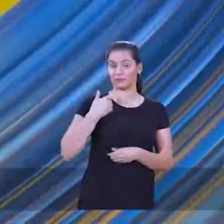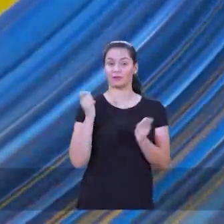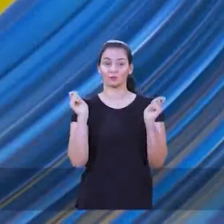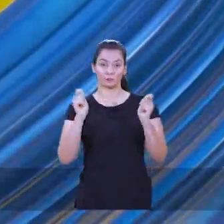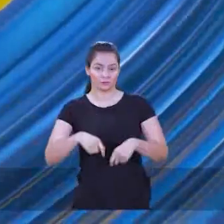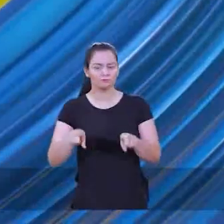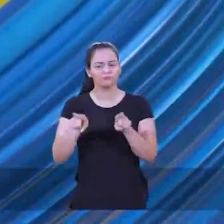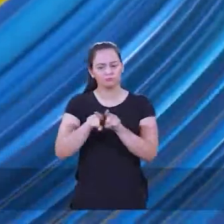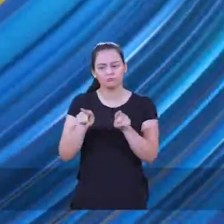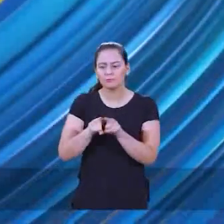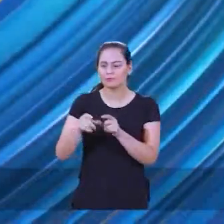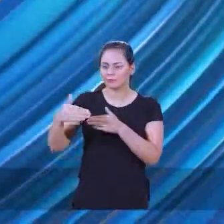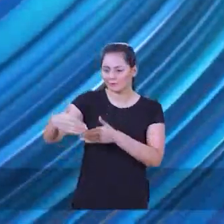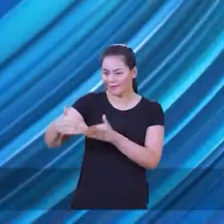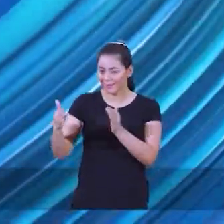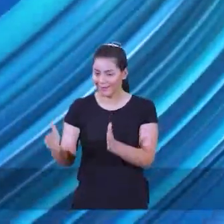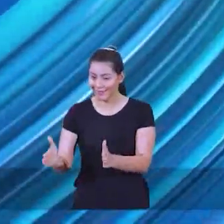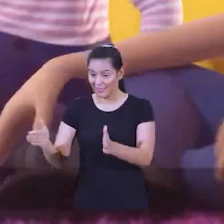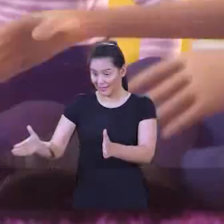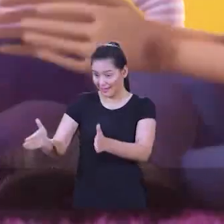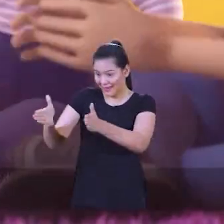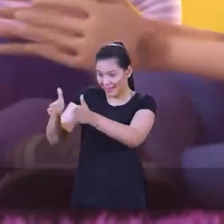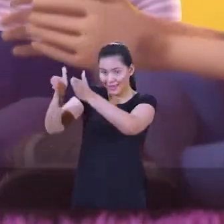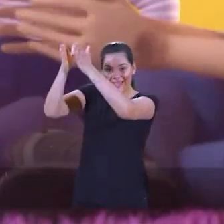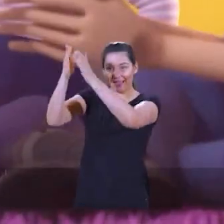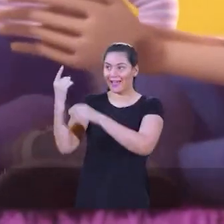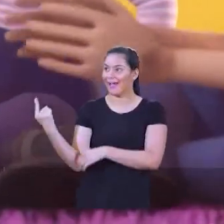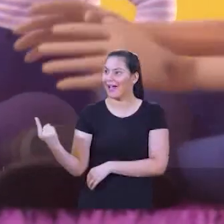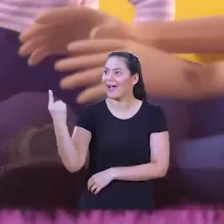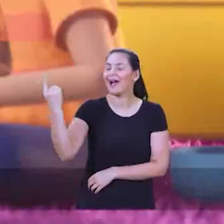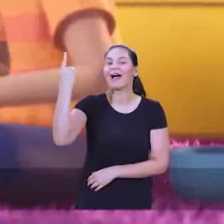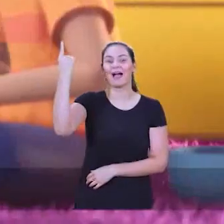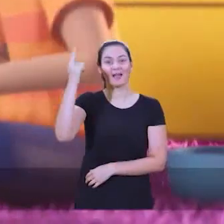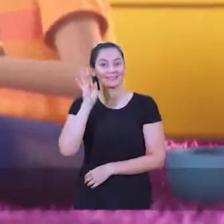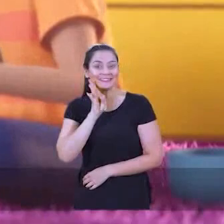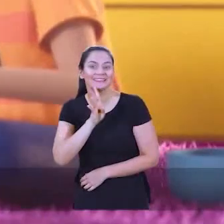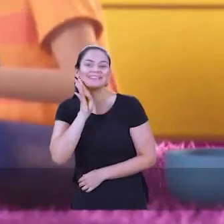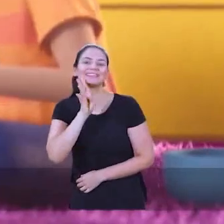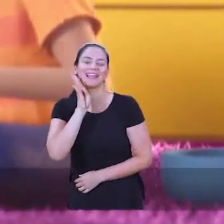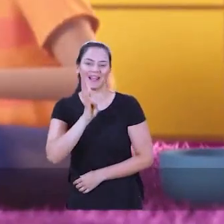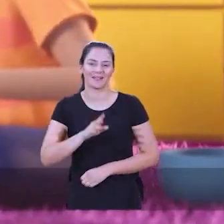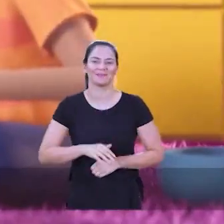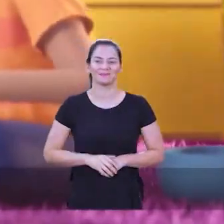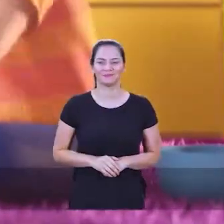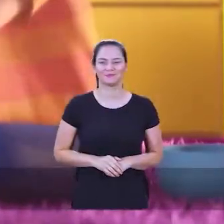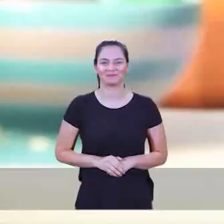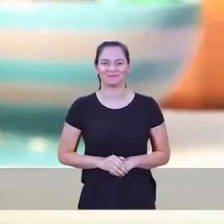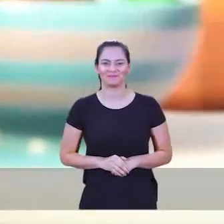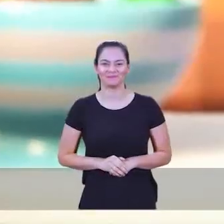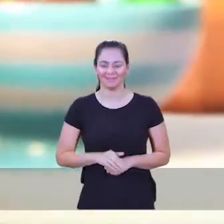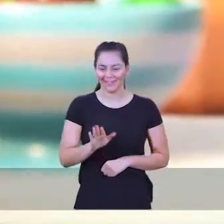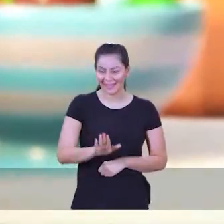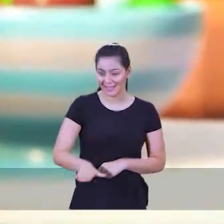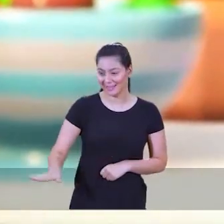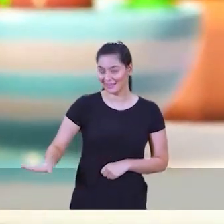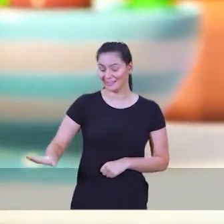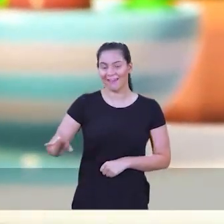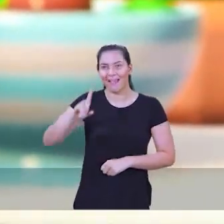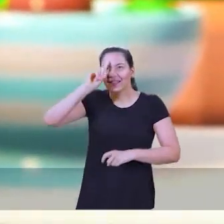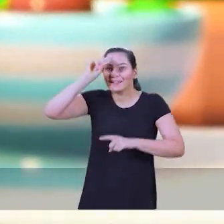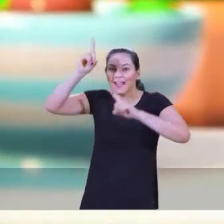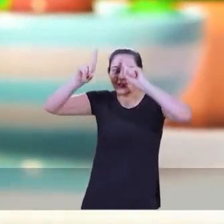já consegue encaixar peças e empilhar. Fazer uma torre bem alta pode ser uma ótima brincadeira. Para os pequenos que